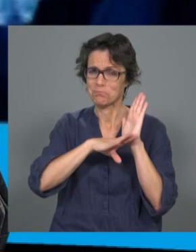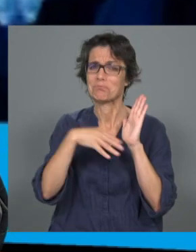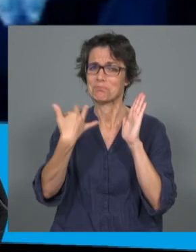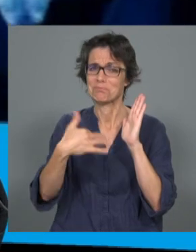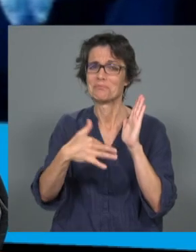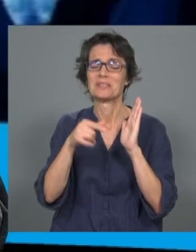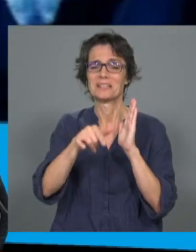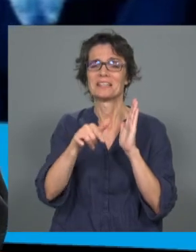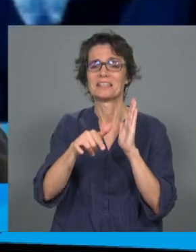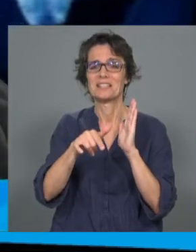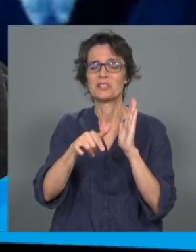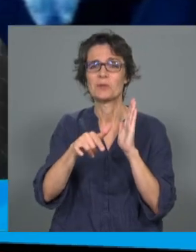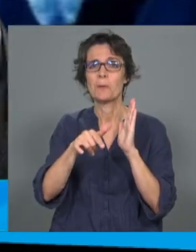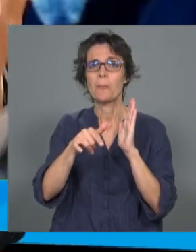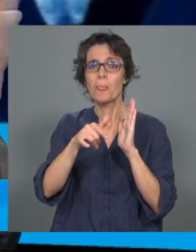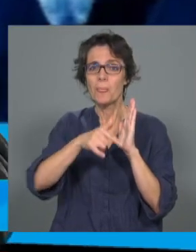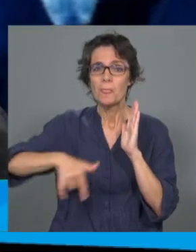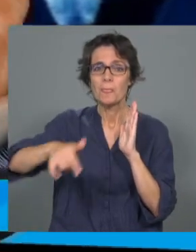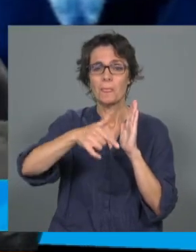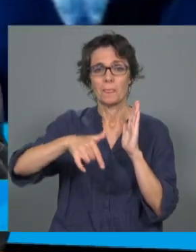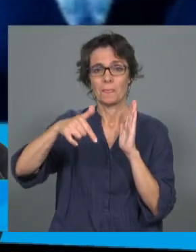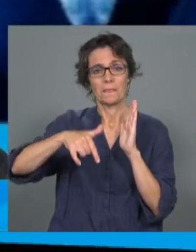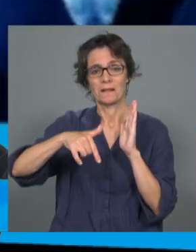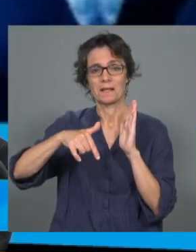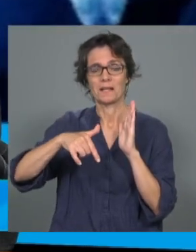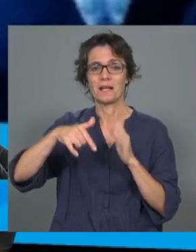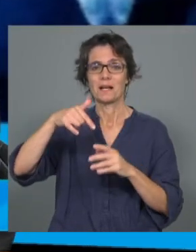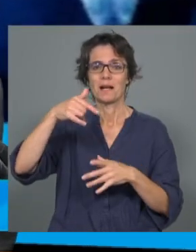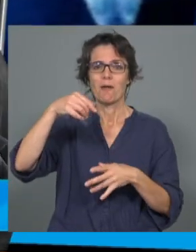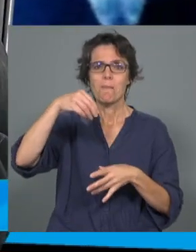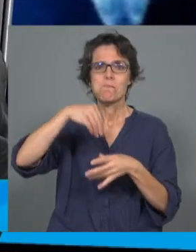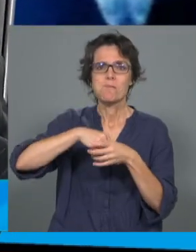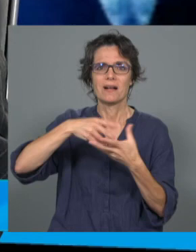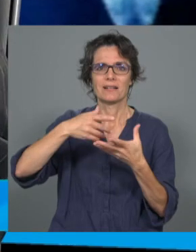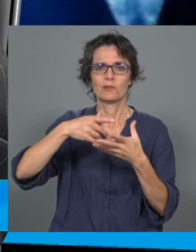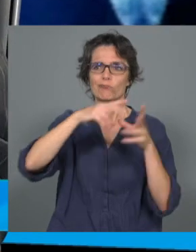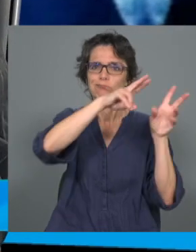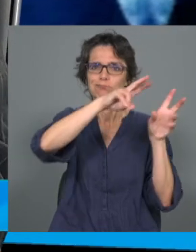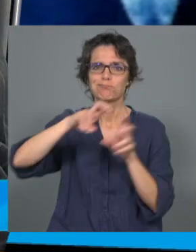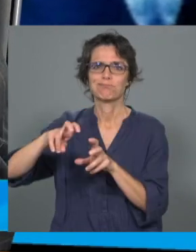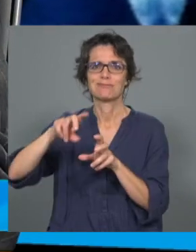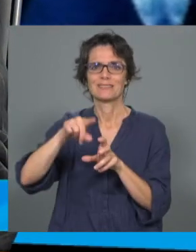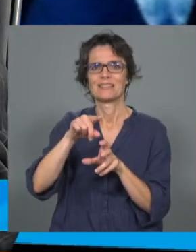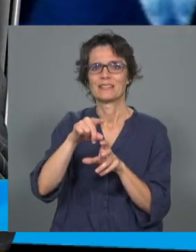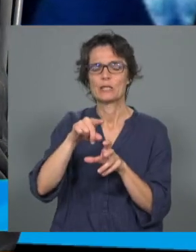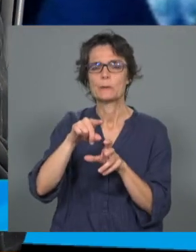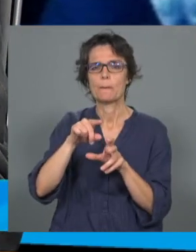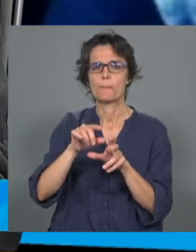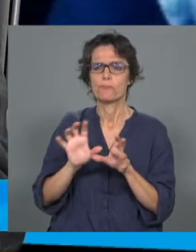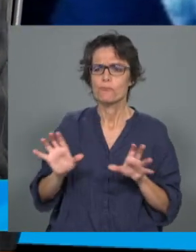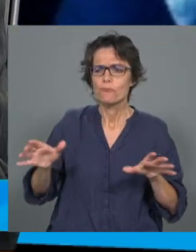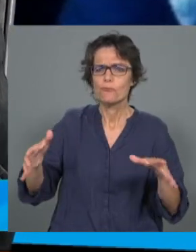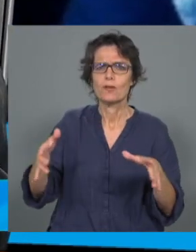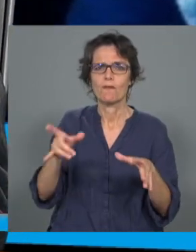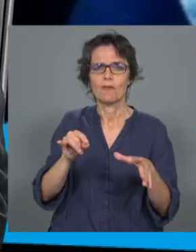onde, num âmbito muito abrangente de temas e eu diria,